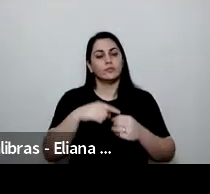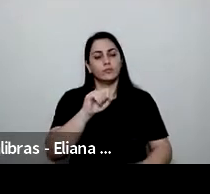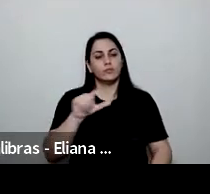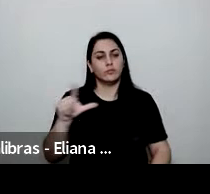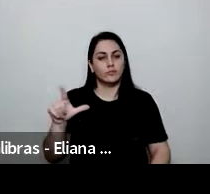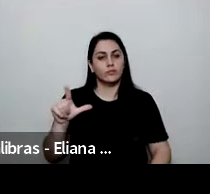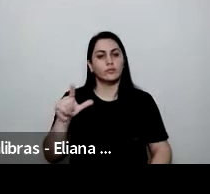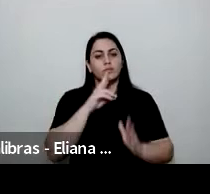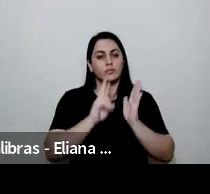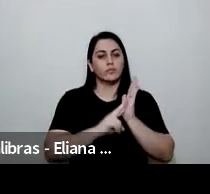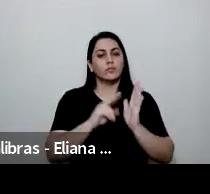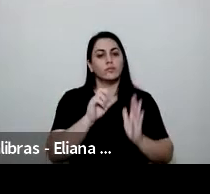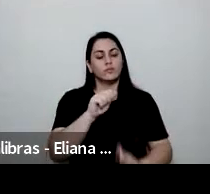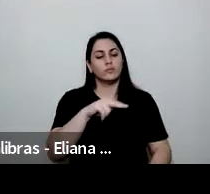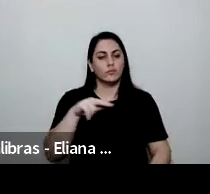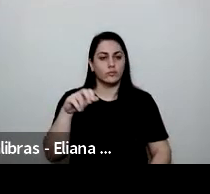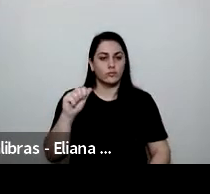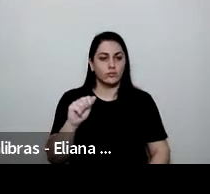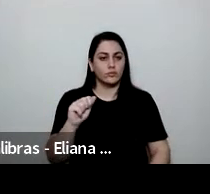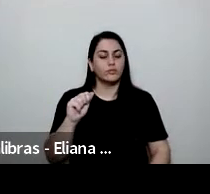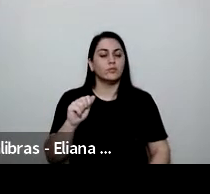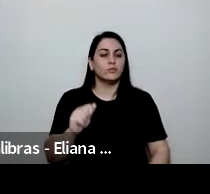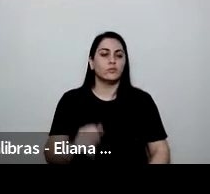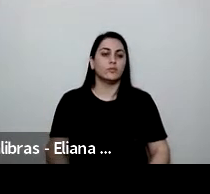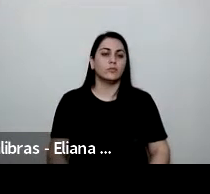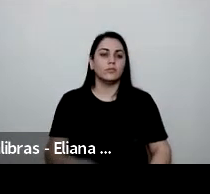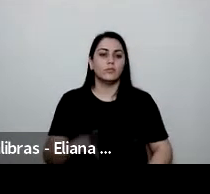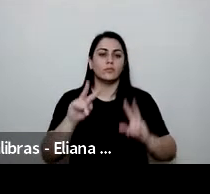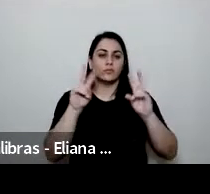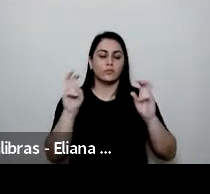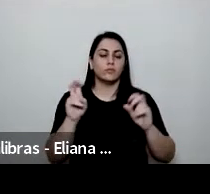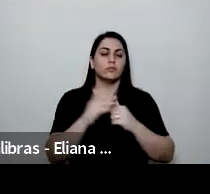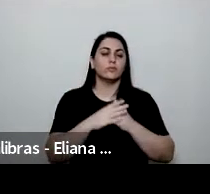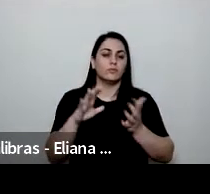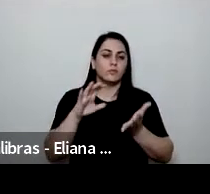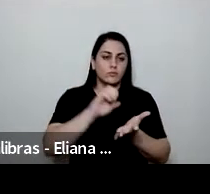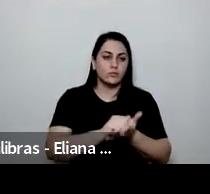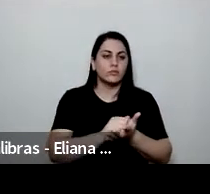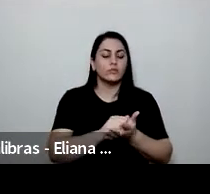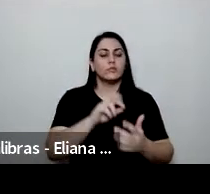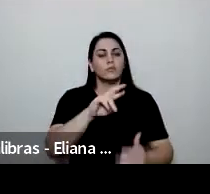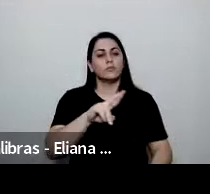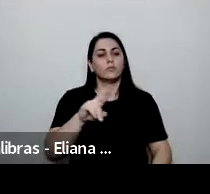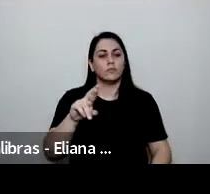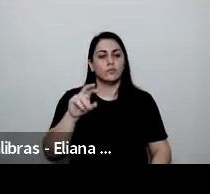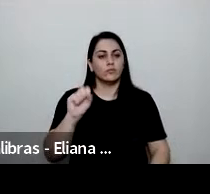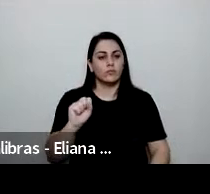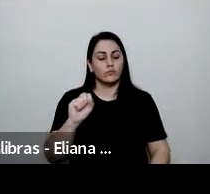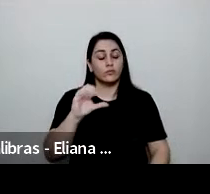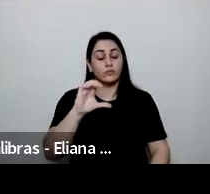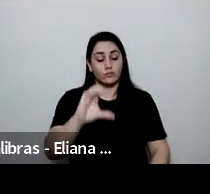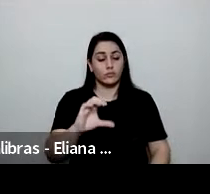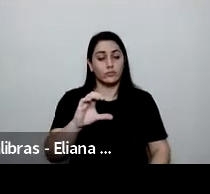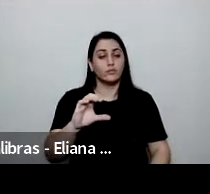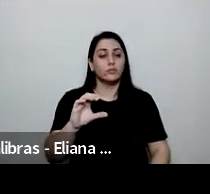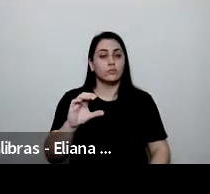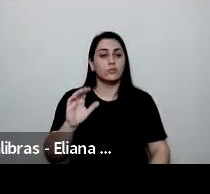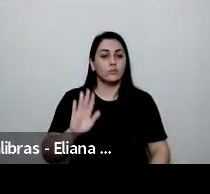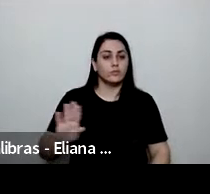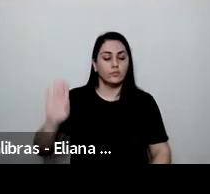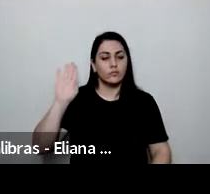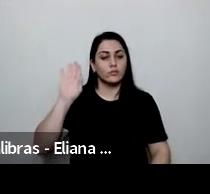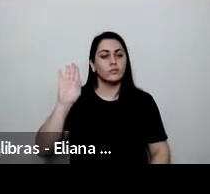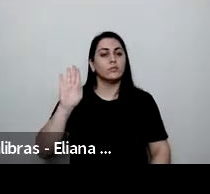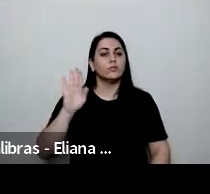e Natura na Graziela Santana Iva Costa assunto principal registro de candidatura rrc candidato a deputado federal requerente